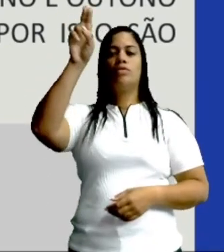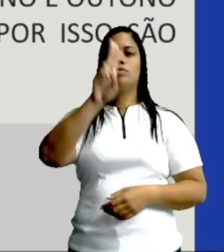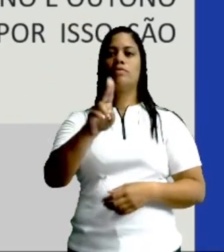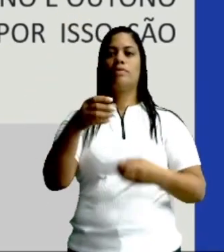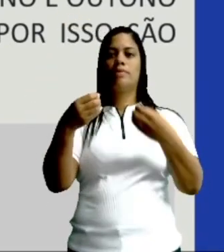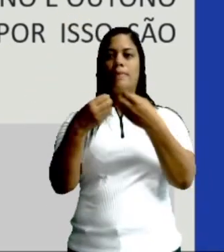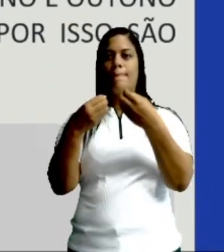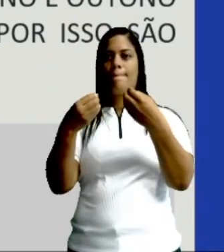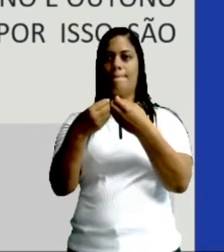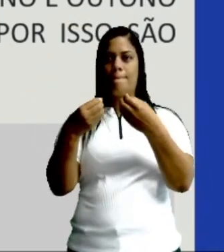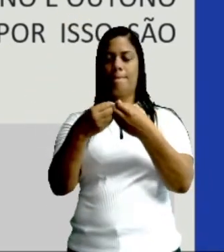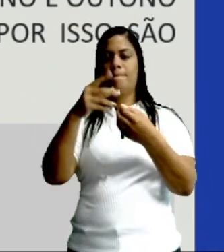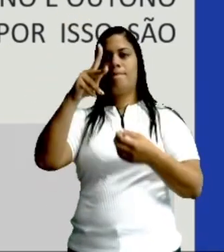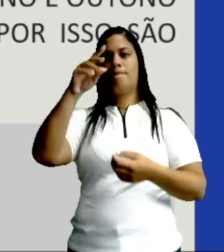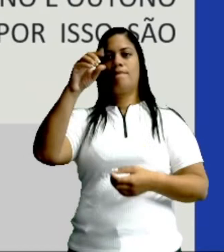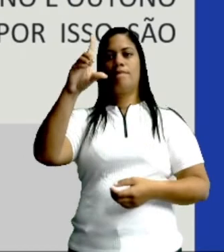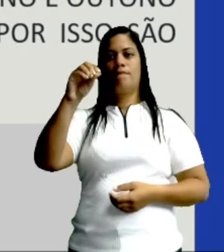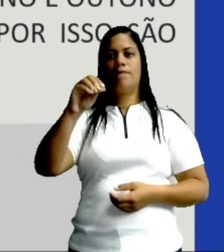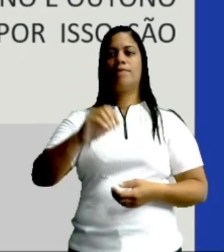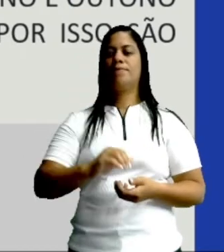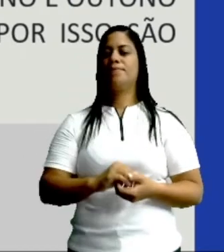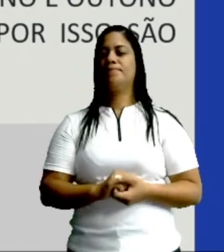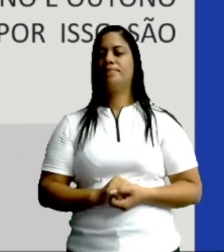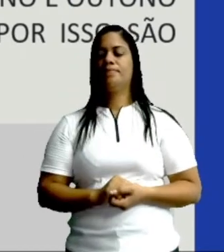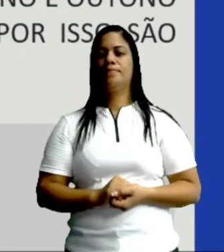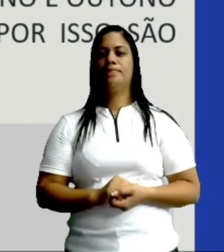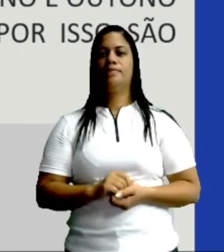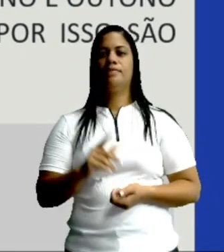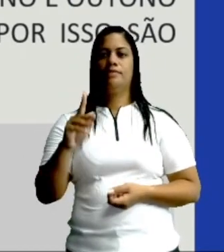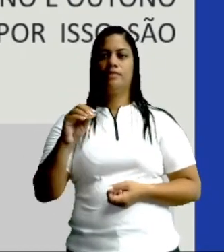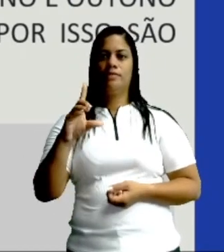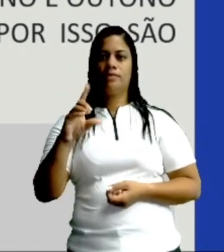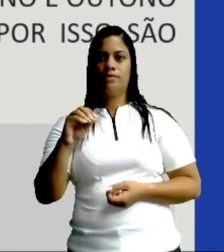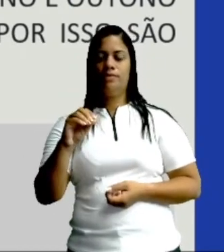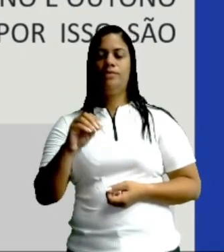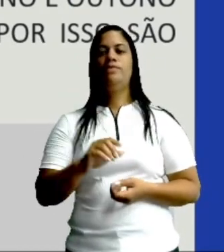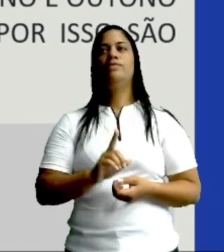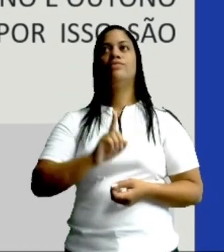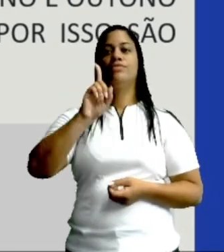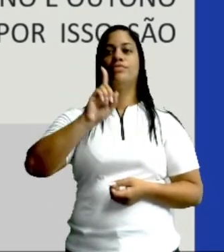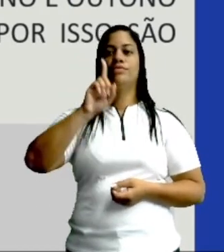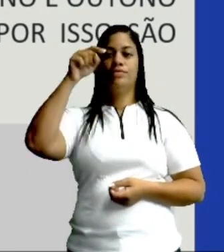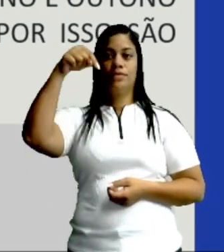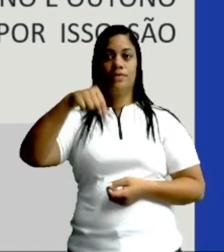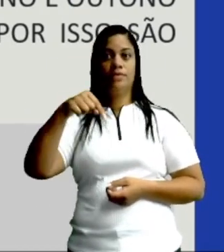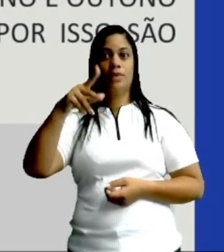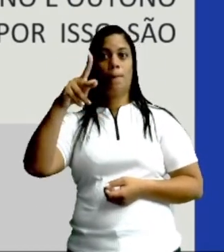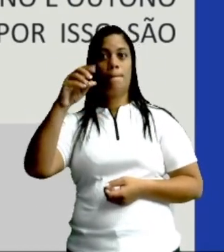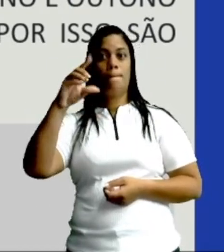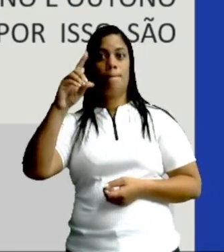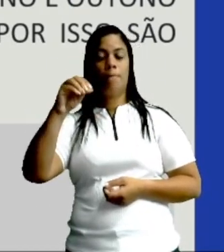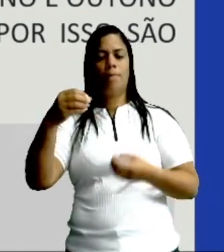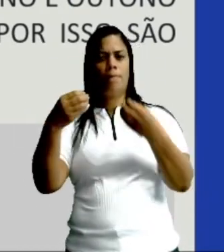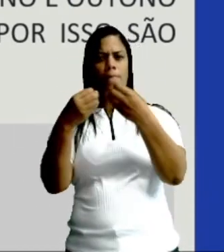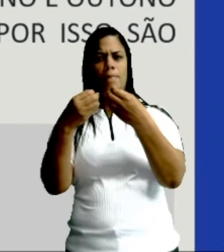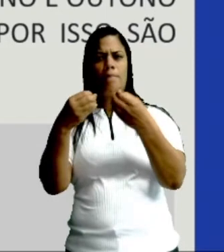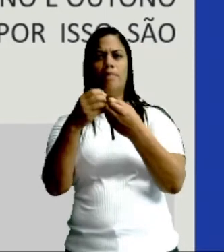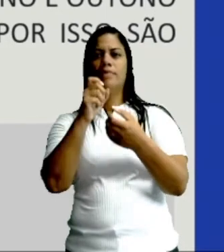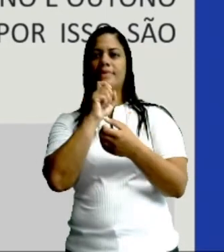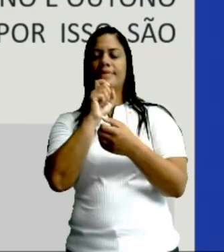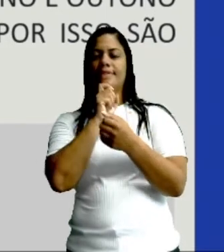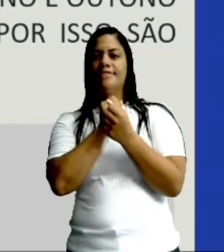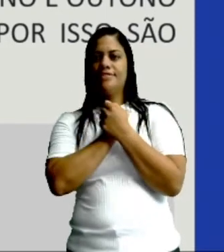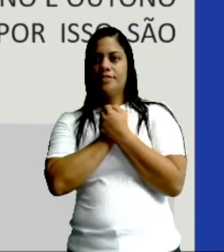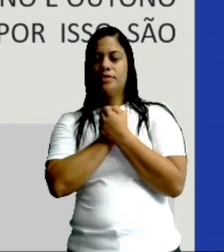trópicos e os círculos polares. Ó, polares vem de polo, gente, então é uma coisa mais próximo do